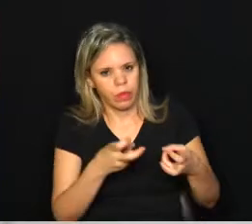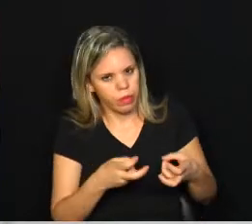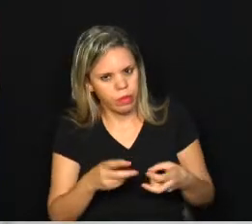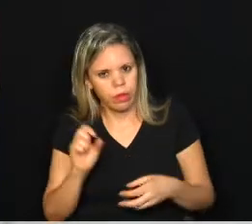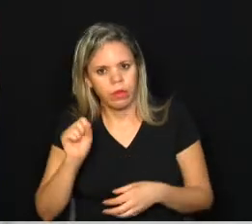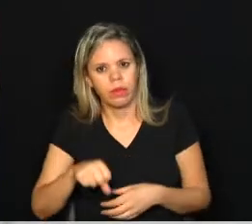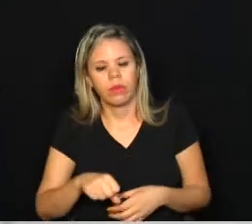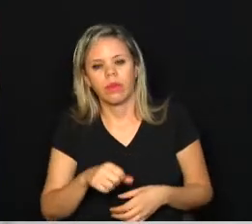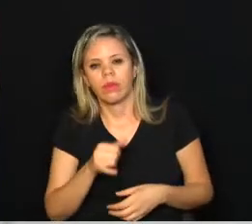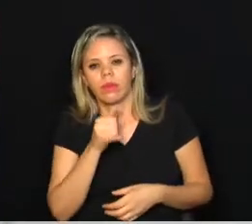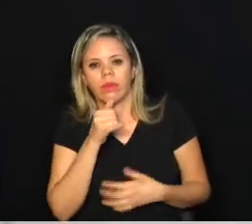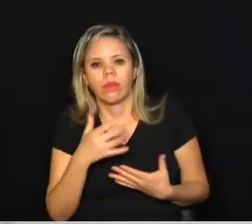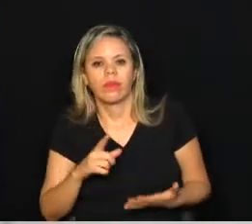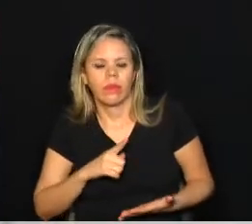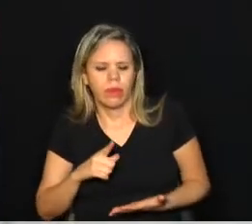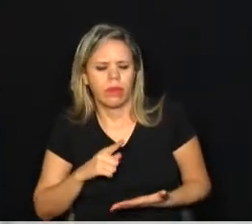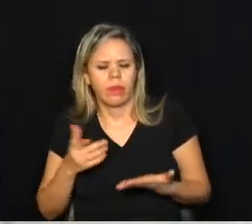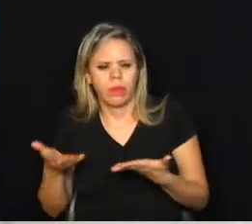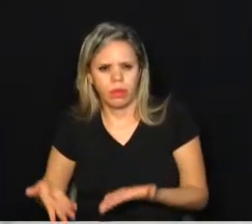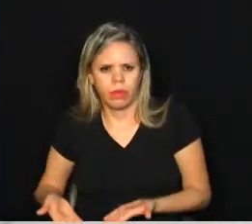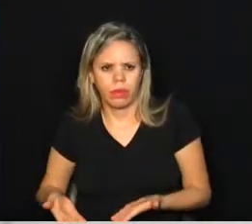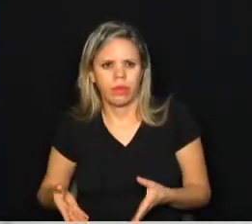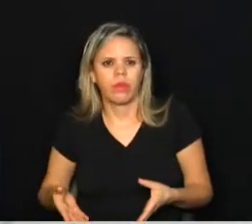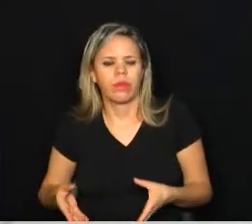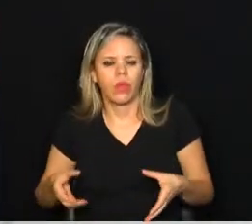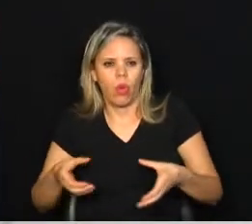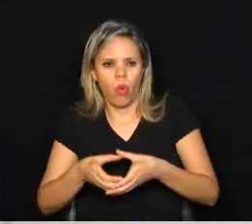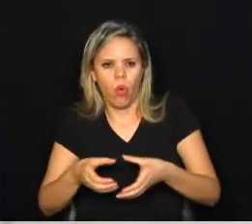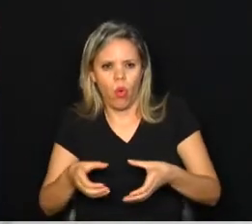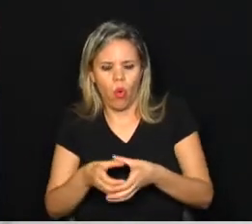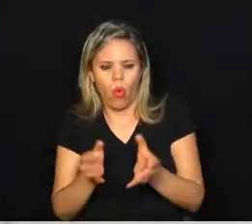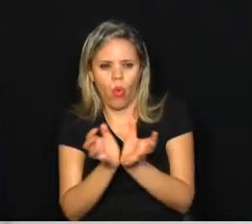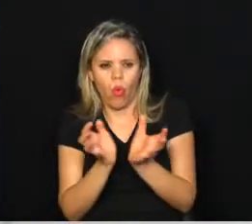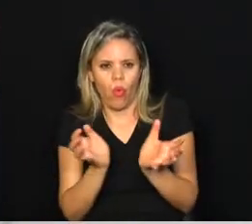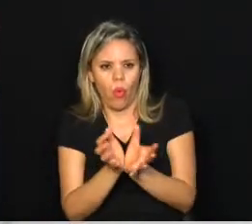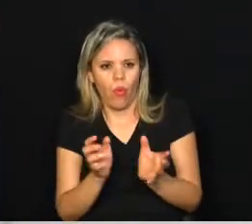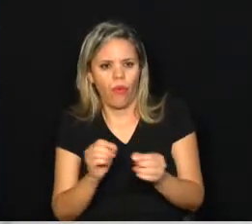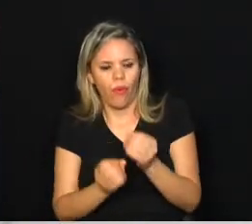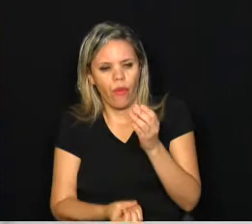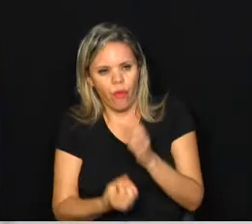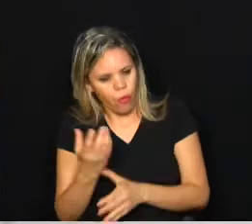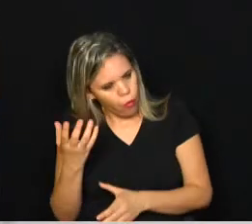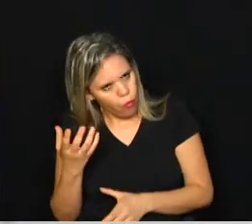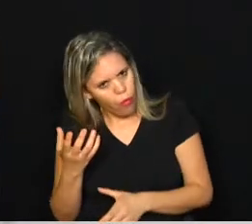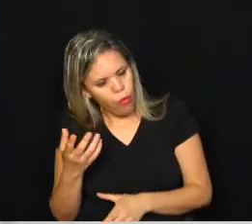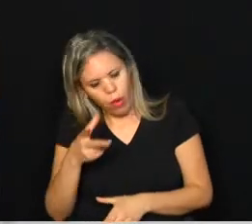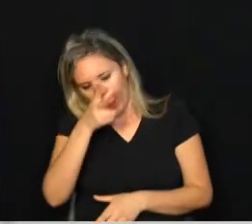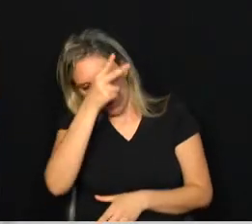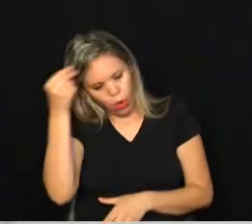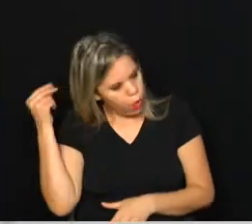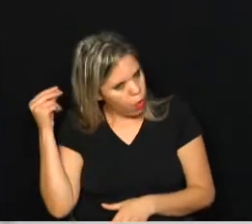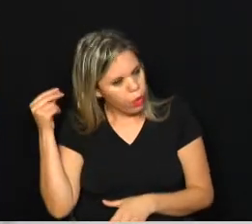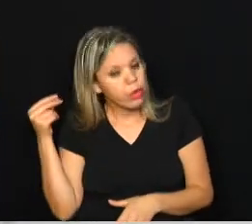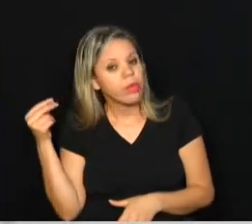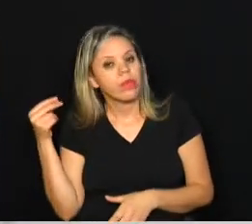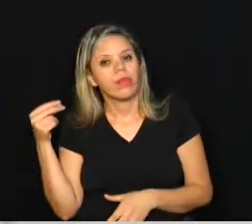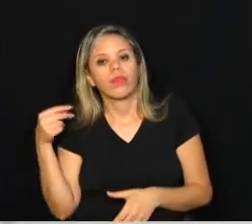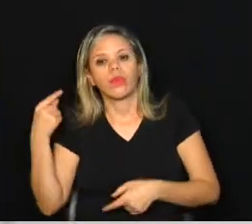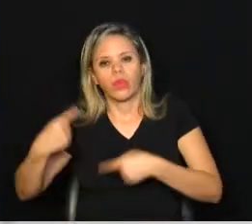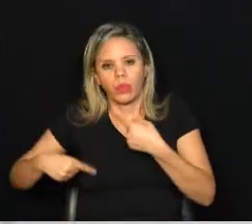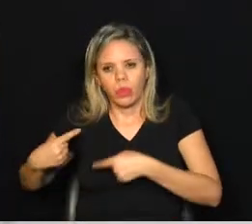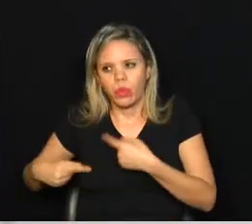sim. Nós temos aqui um comitê que foi formado pelo prefeito para